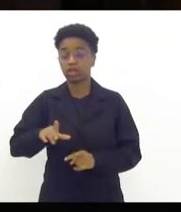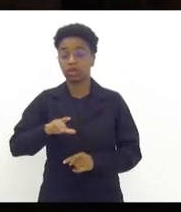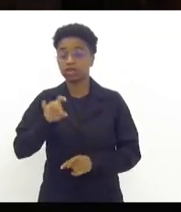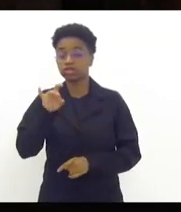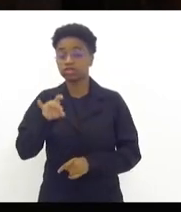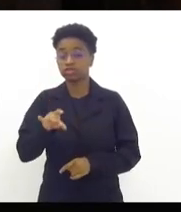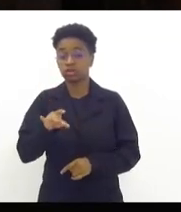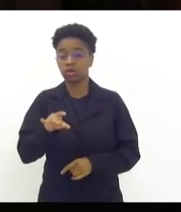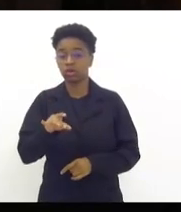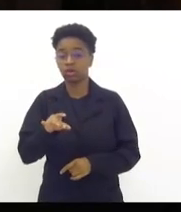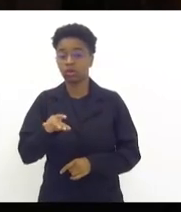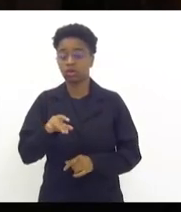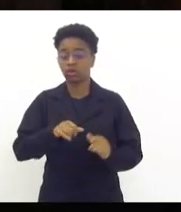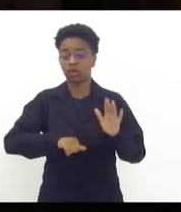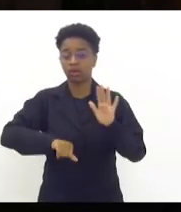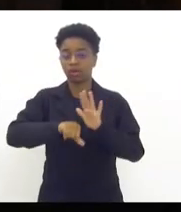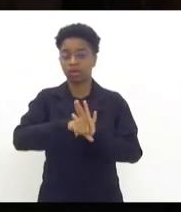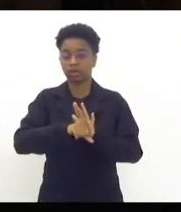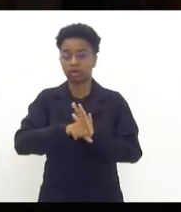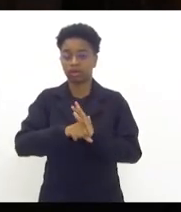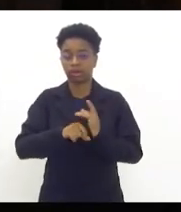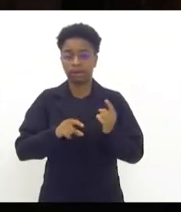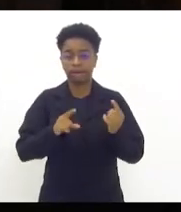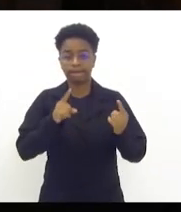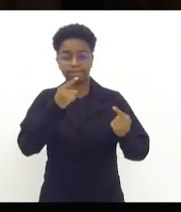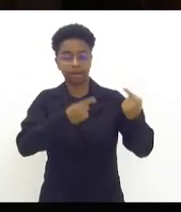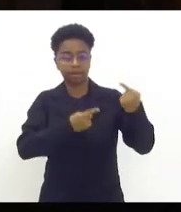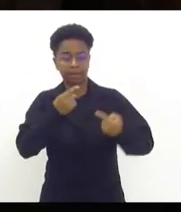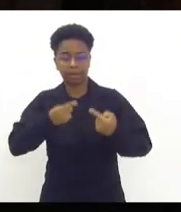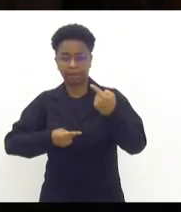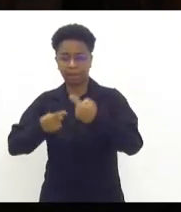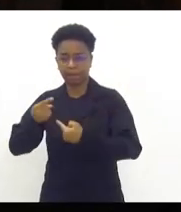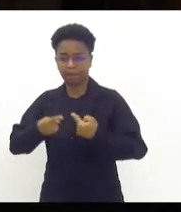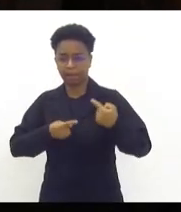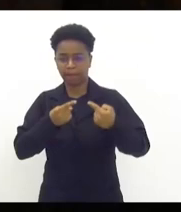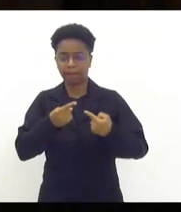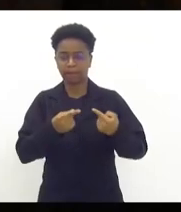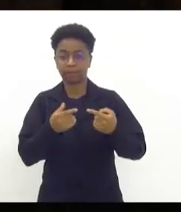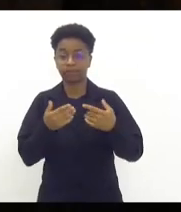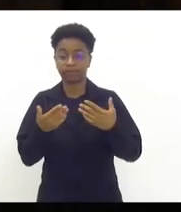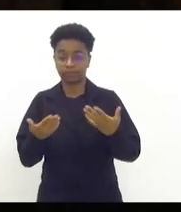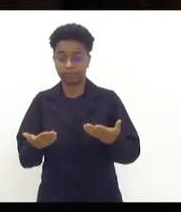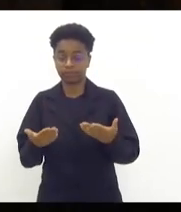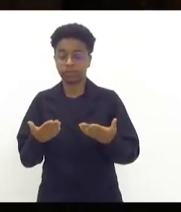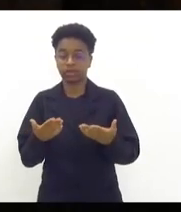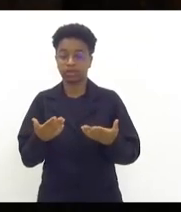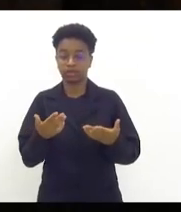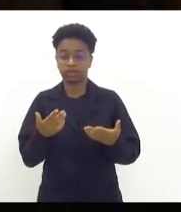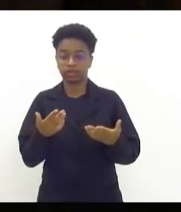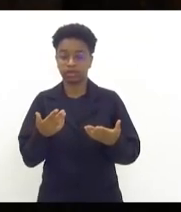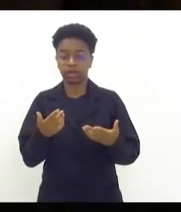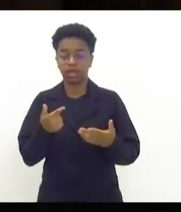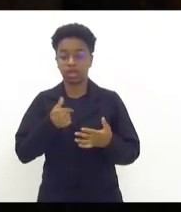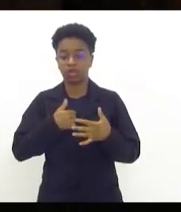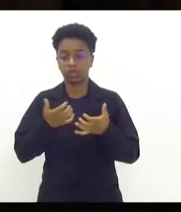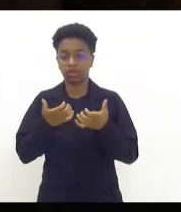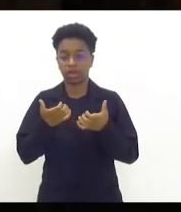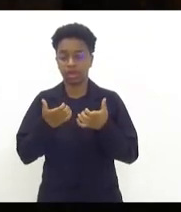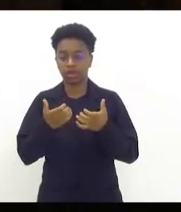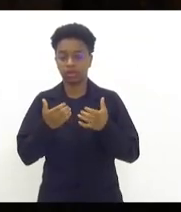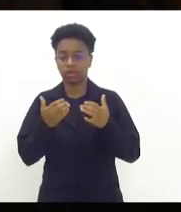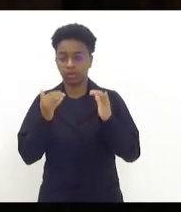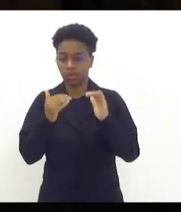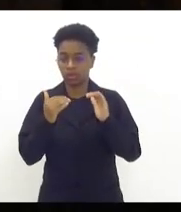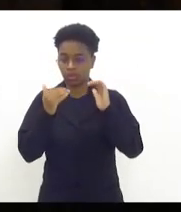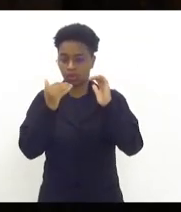litígio entre os seus próprios pares. Mas, dito isso, senhor presidente, quero honrar o